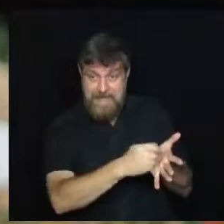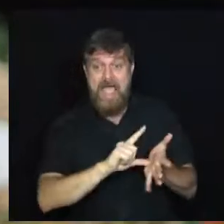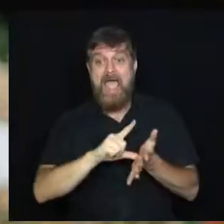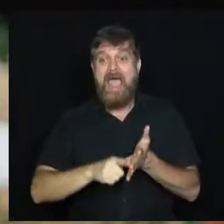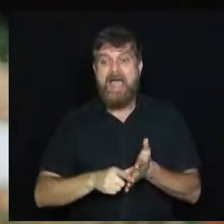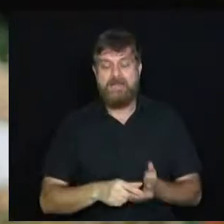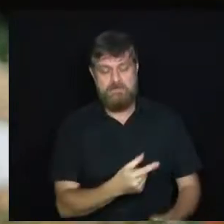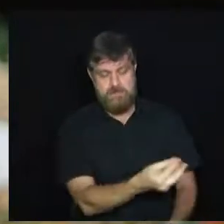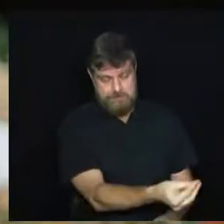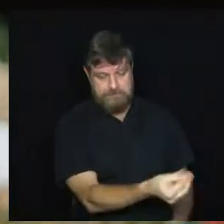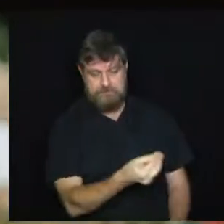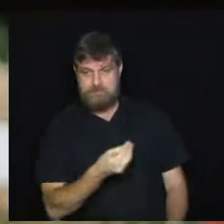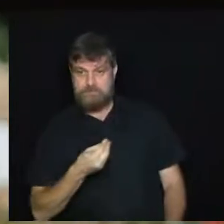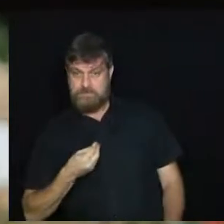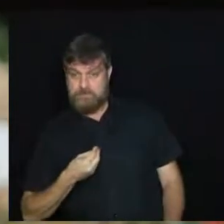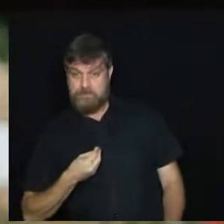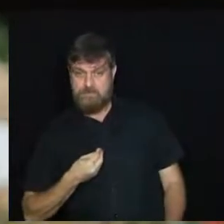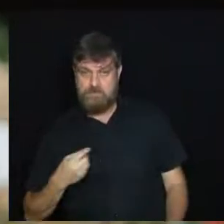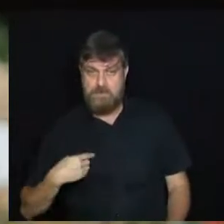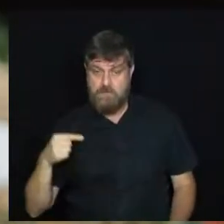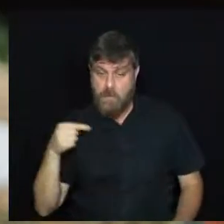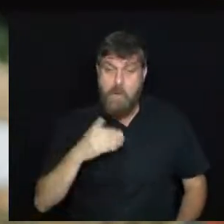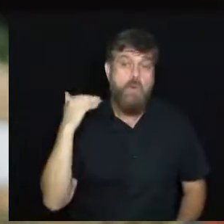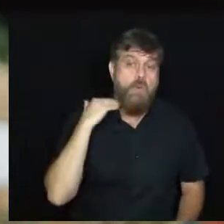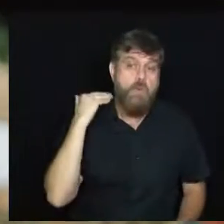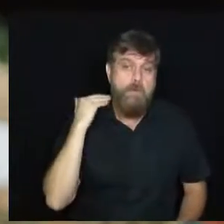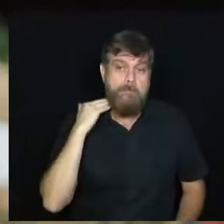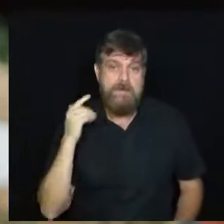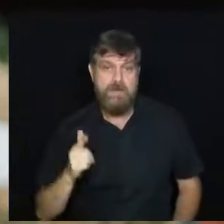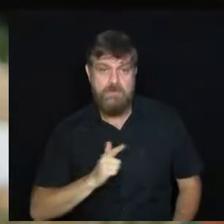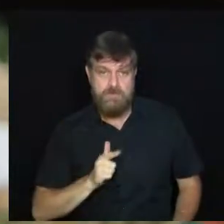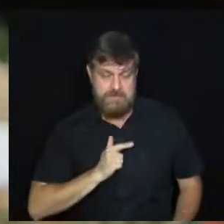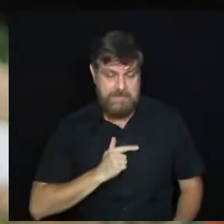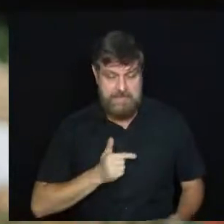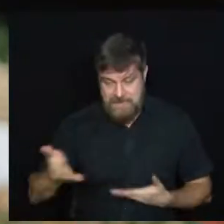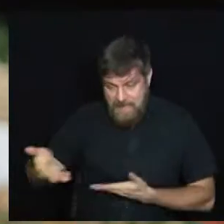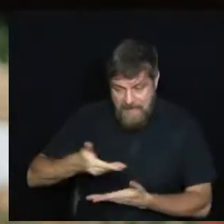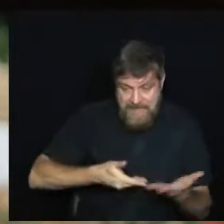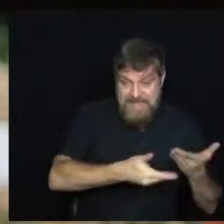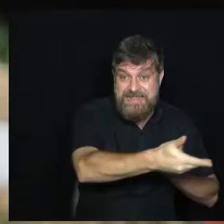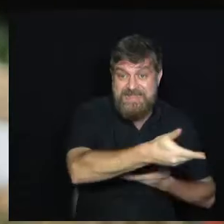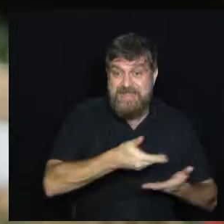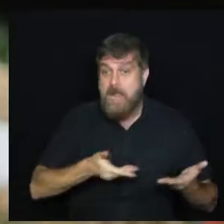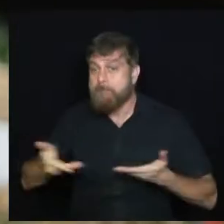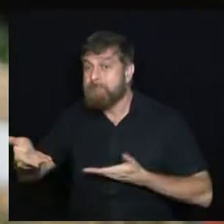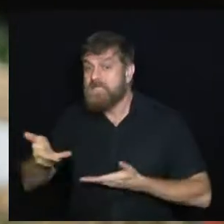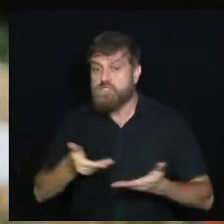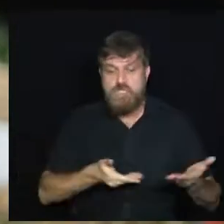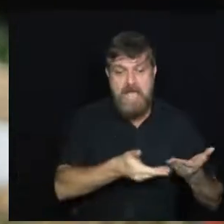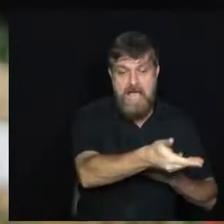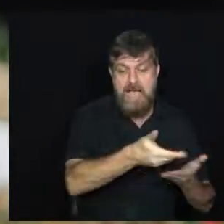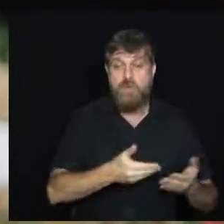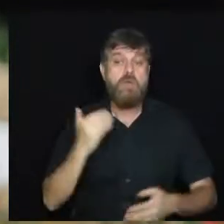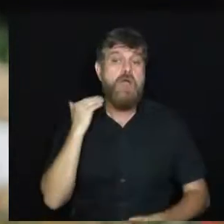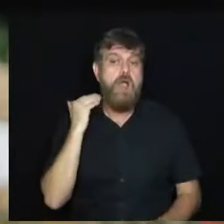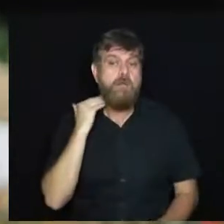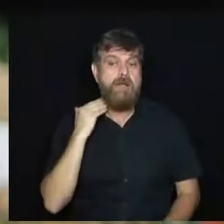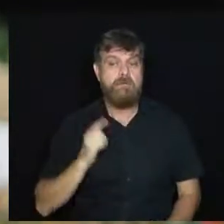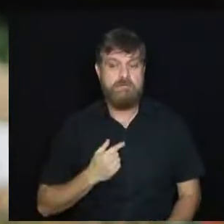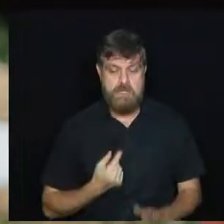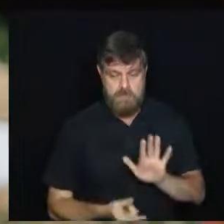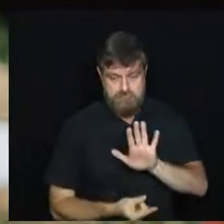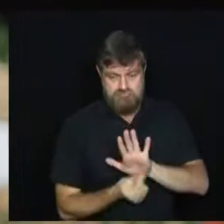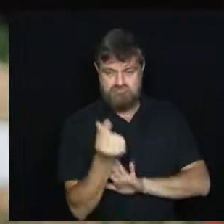me devolver esse juro. Como ele está prestando um serviço, por isso ele é chamado de intermediário financeiro, ele vai receber um juro maior,